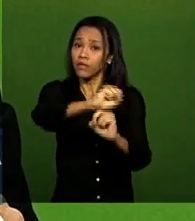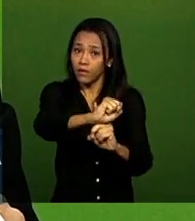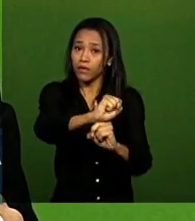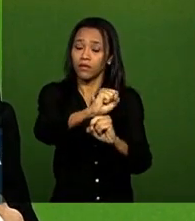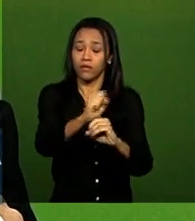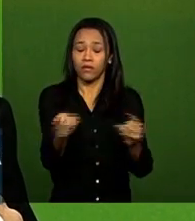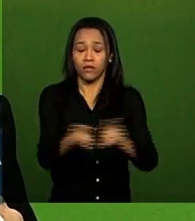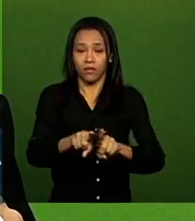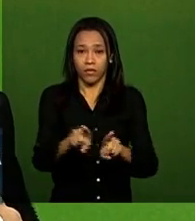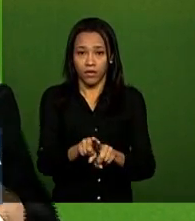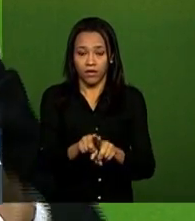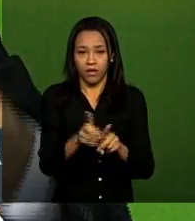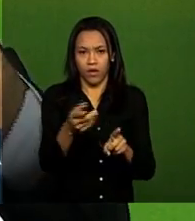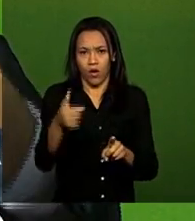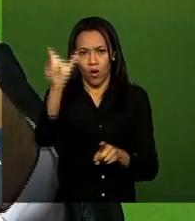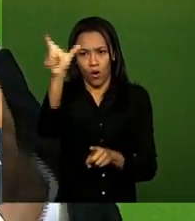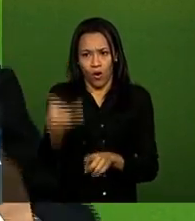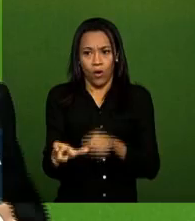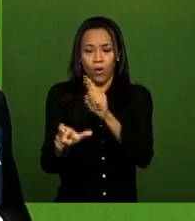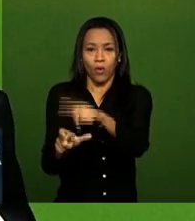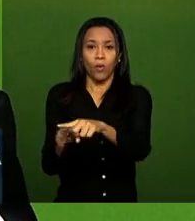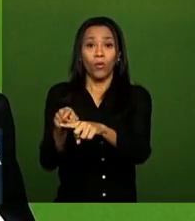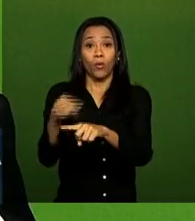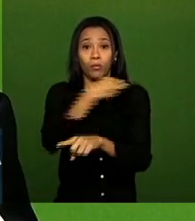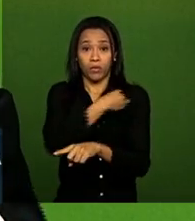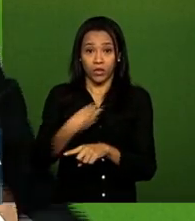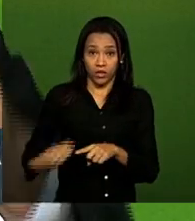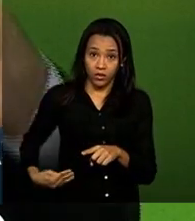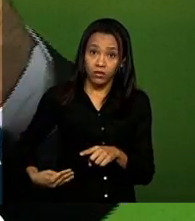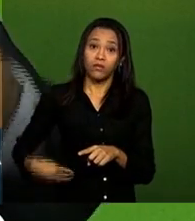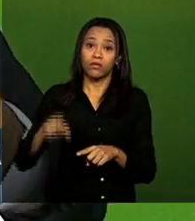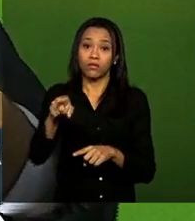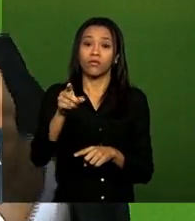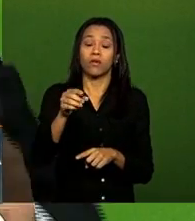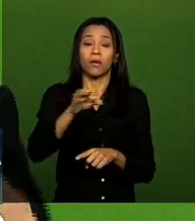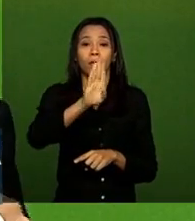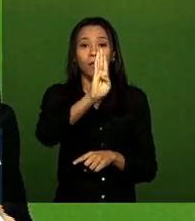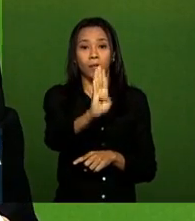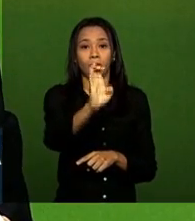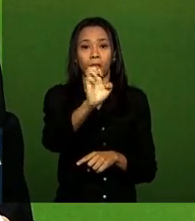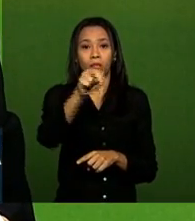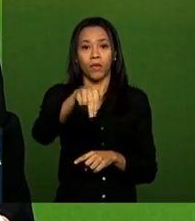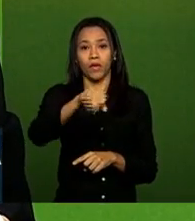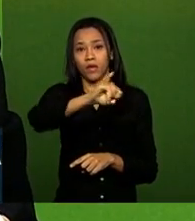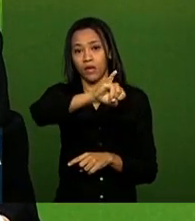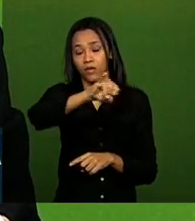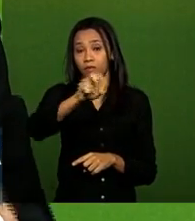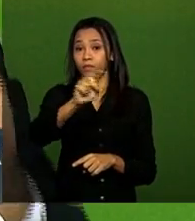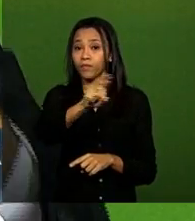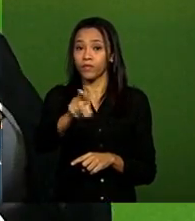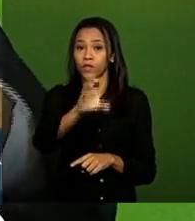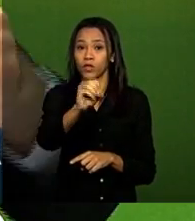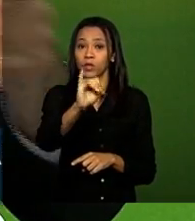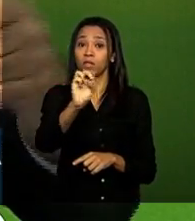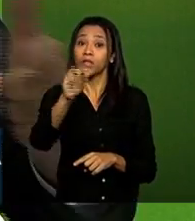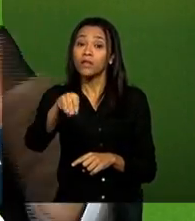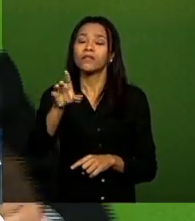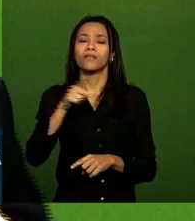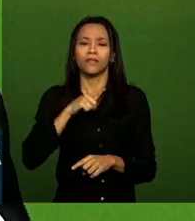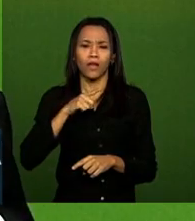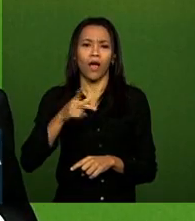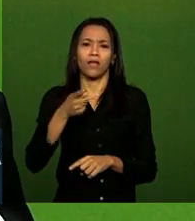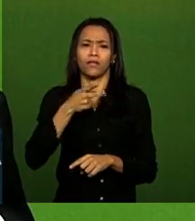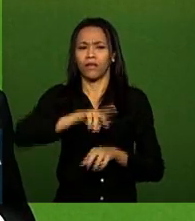dos meios de comunicação Ministro berzo já tem sinalizado Nós Vamos retomar esta agenda há um conjunto de